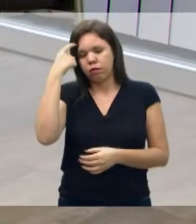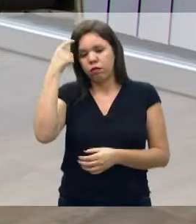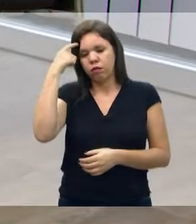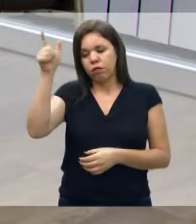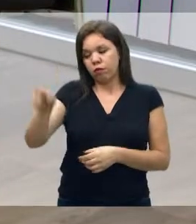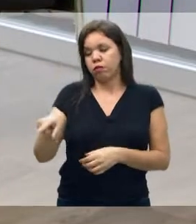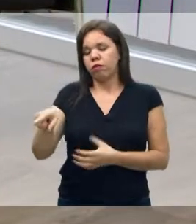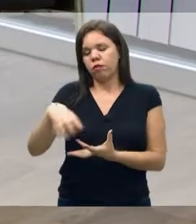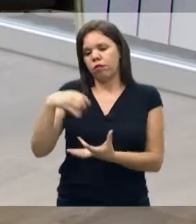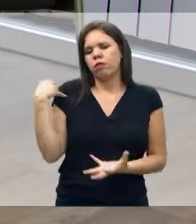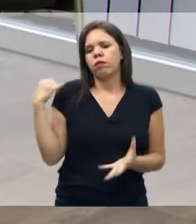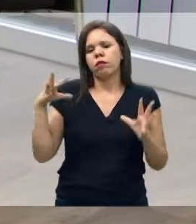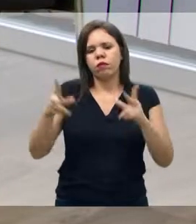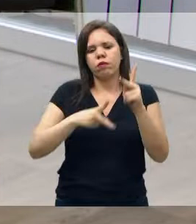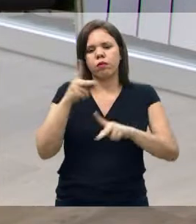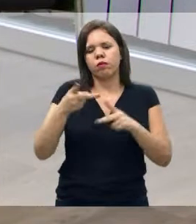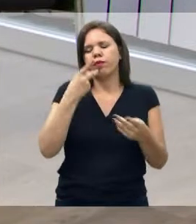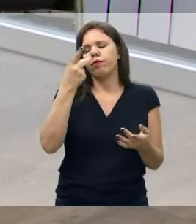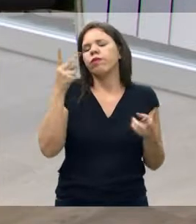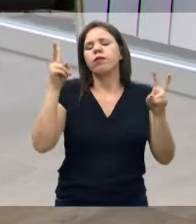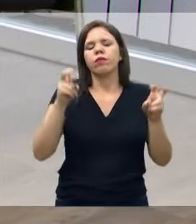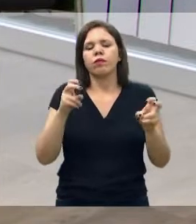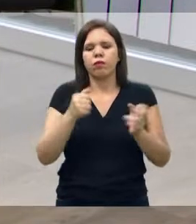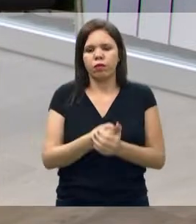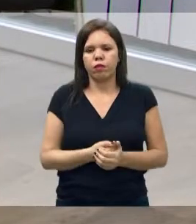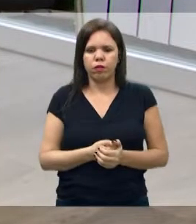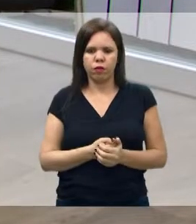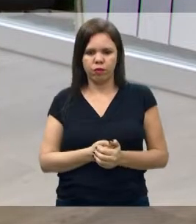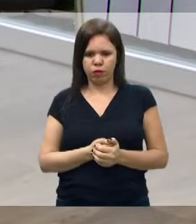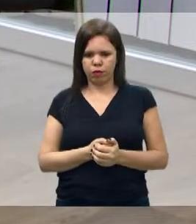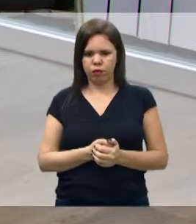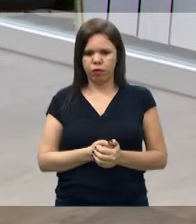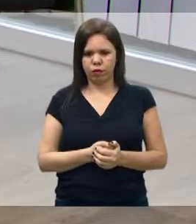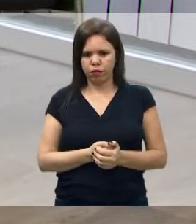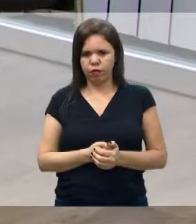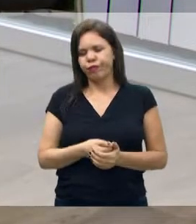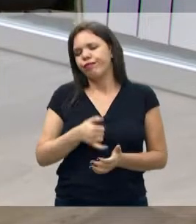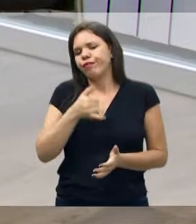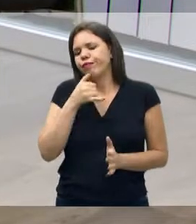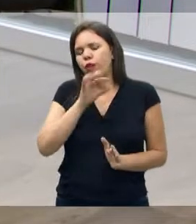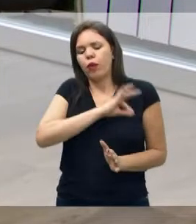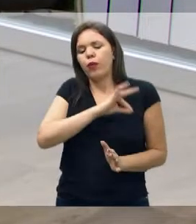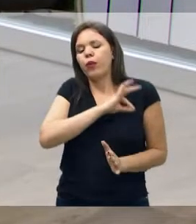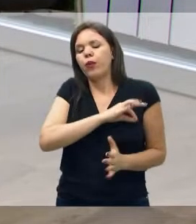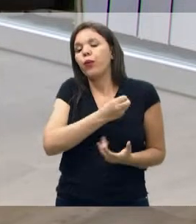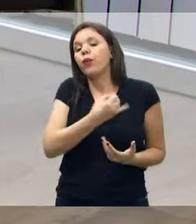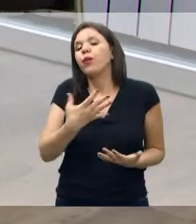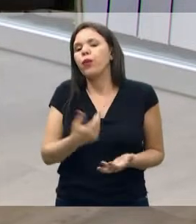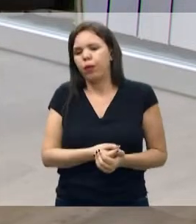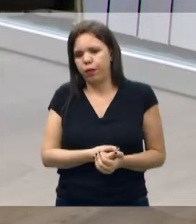pessoa idosa, todo mundo mencionou a questão da receita versus